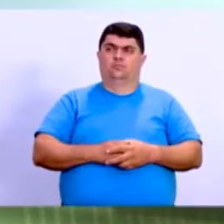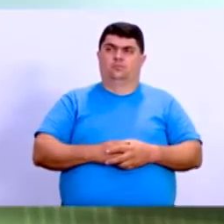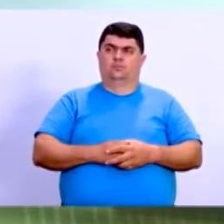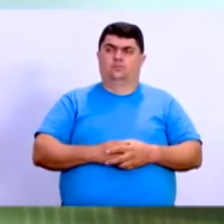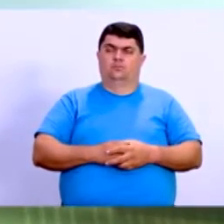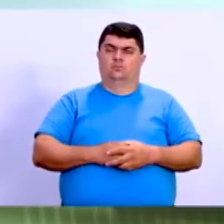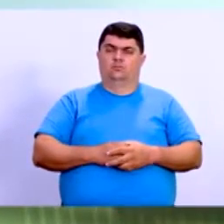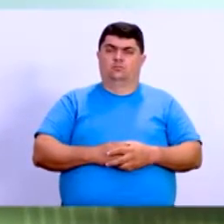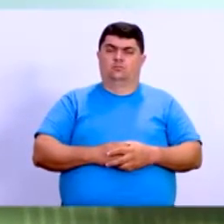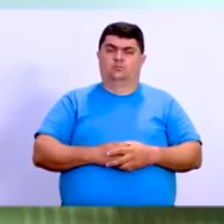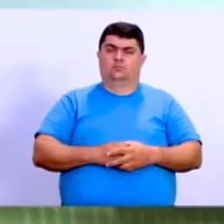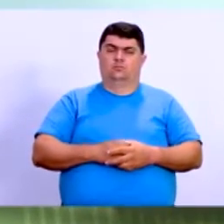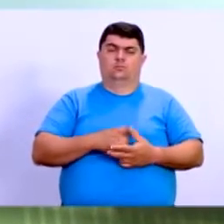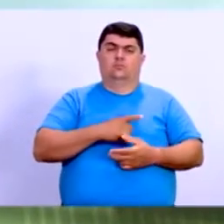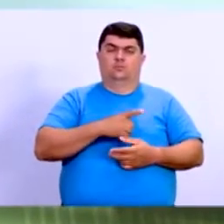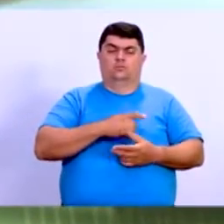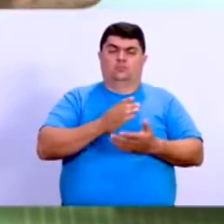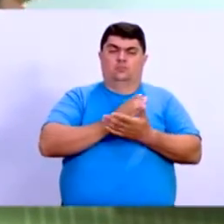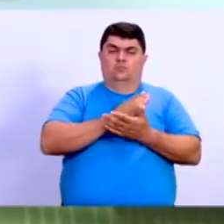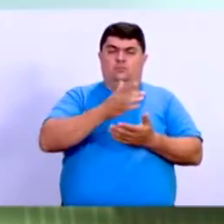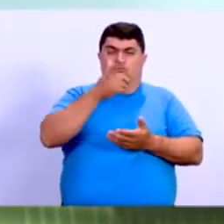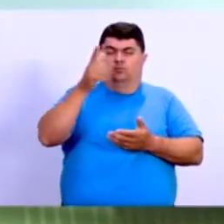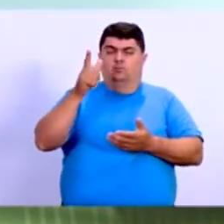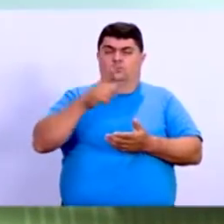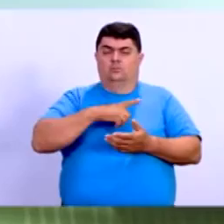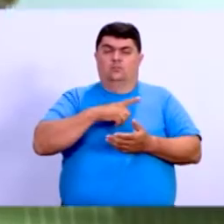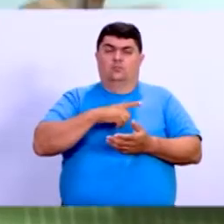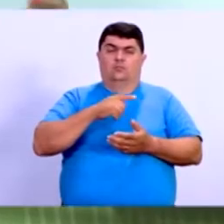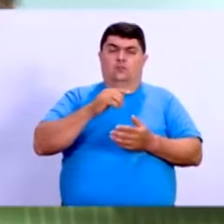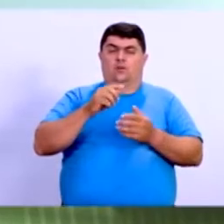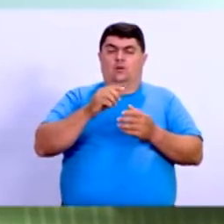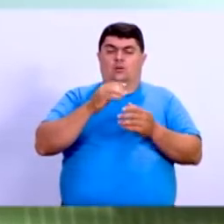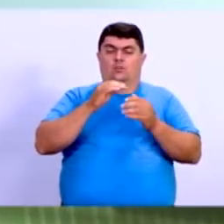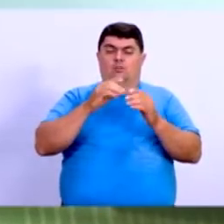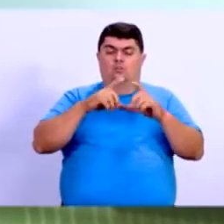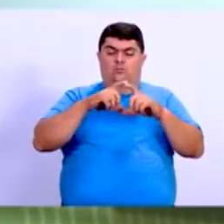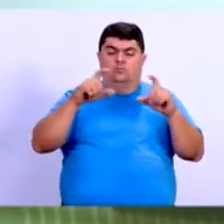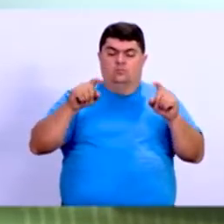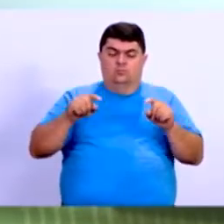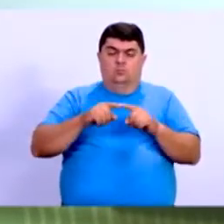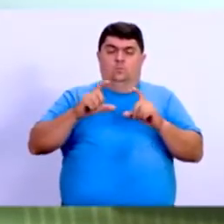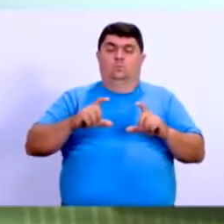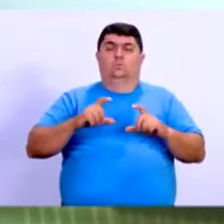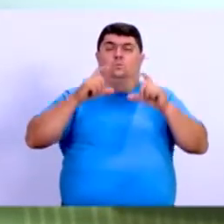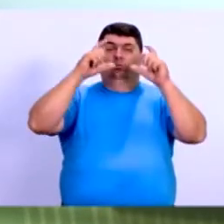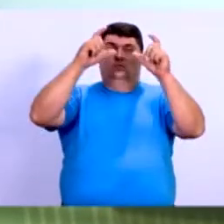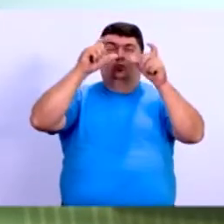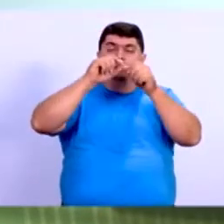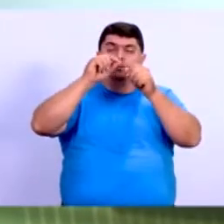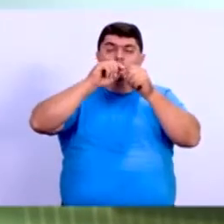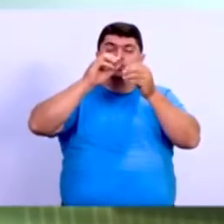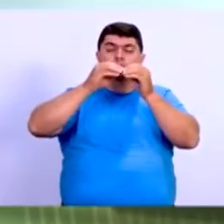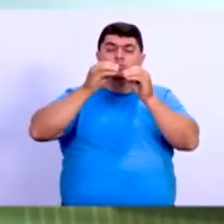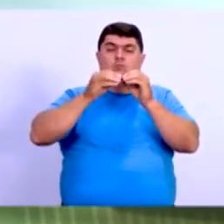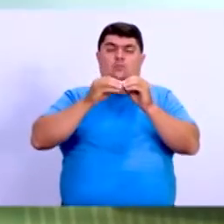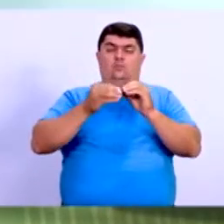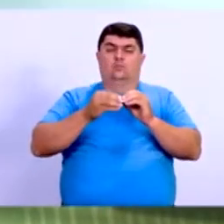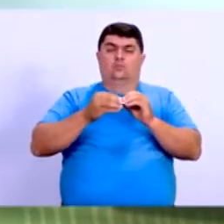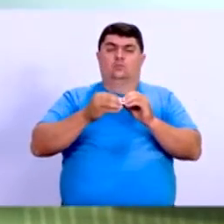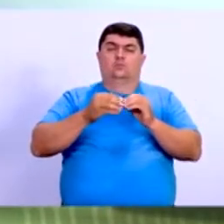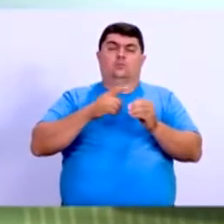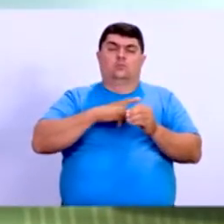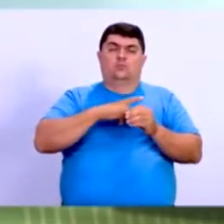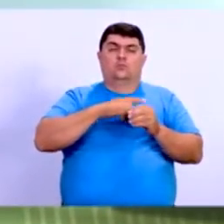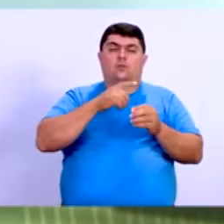E entre elas, você pode fazer o diagrama e em cima daquele diagrama você montar o seu banco de dados. E você também